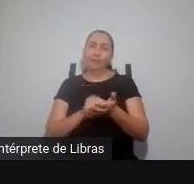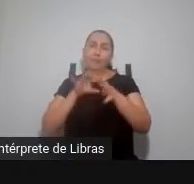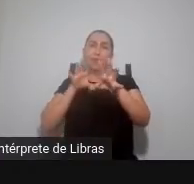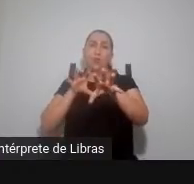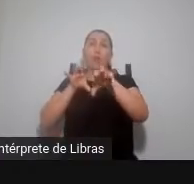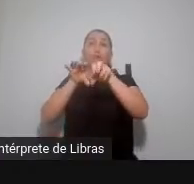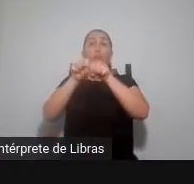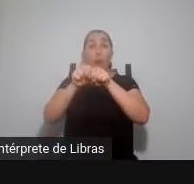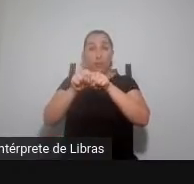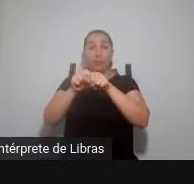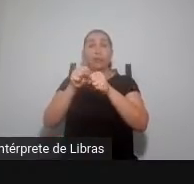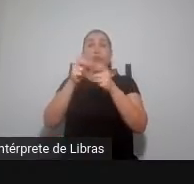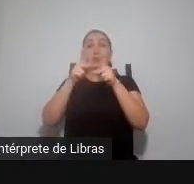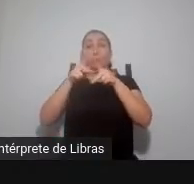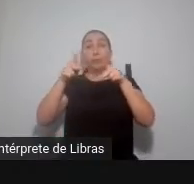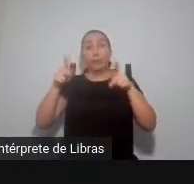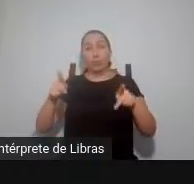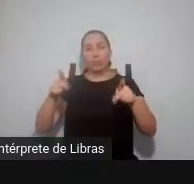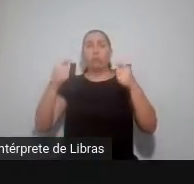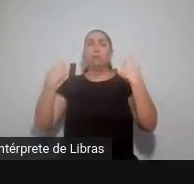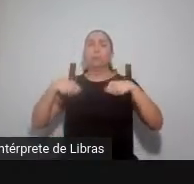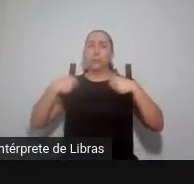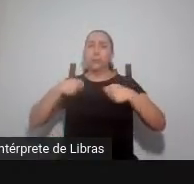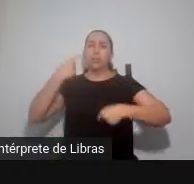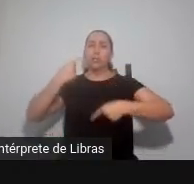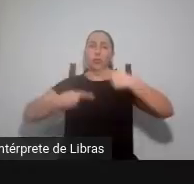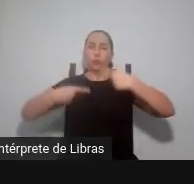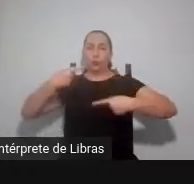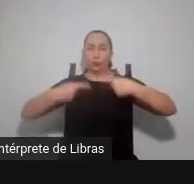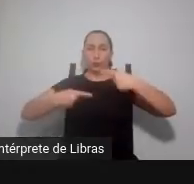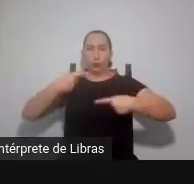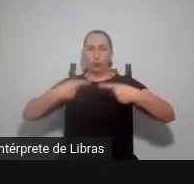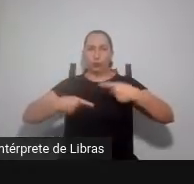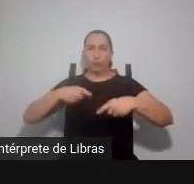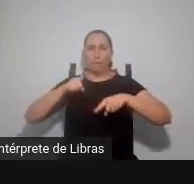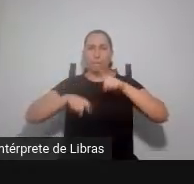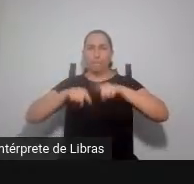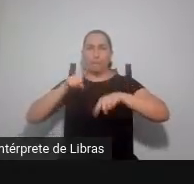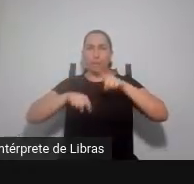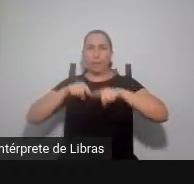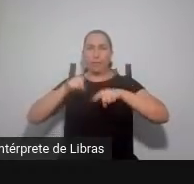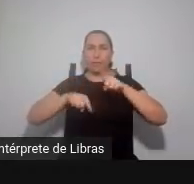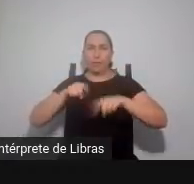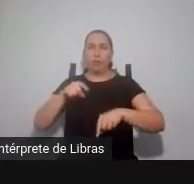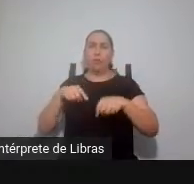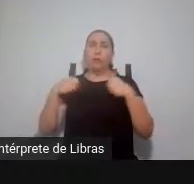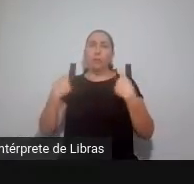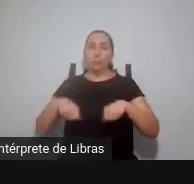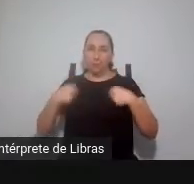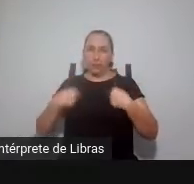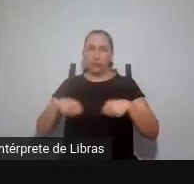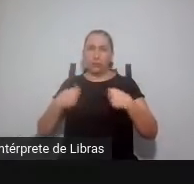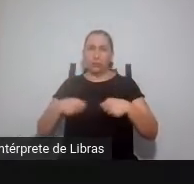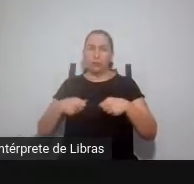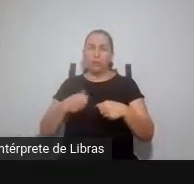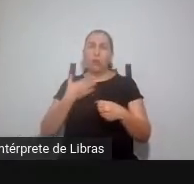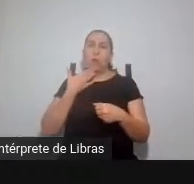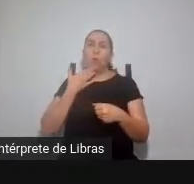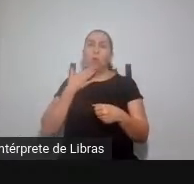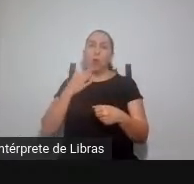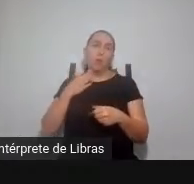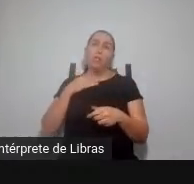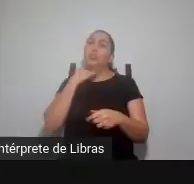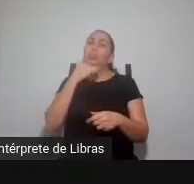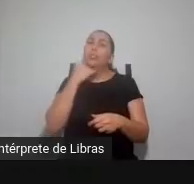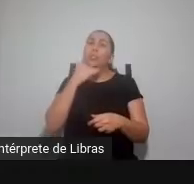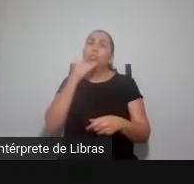professor, você pode até estar discutindo o material, mas você não discute exatamente a prática, mas a concepção. Porque se compreende